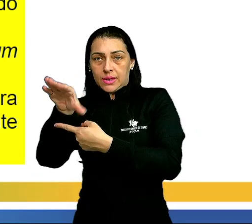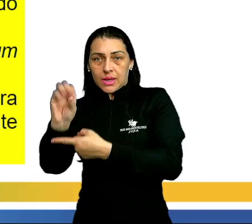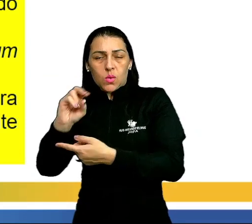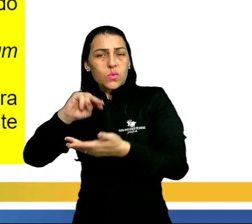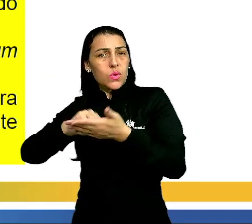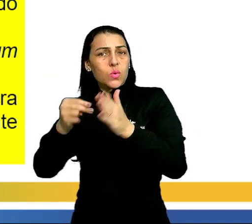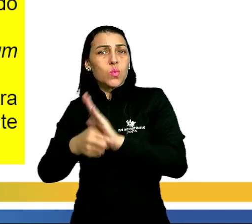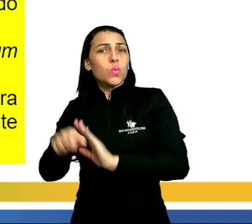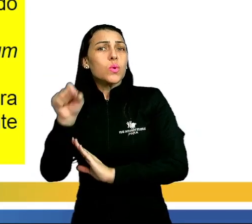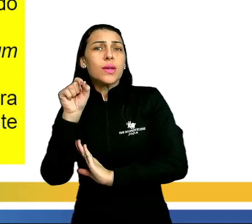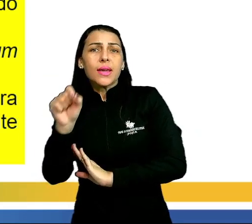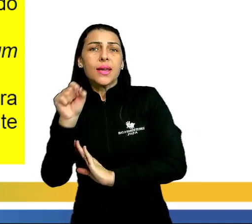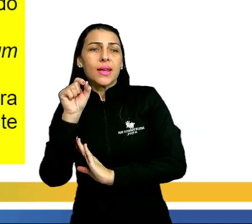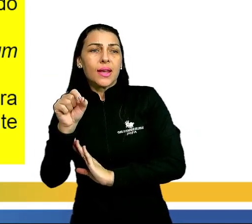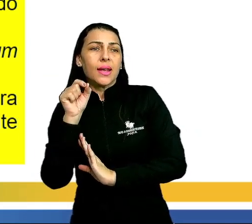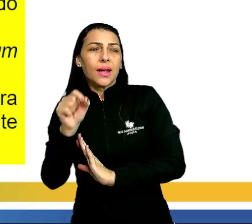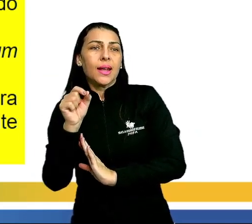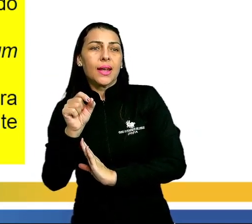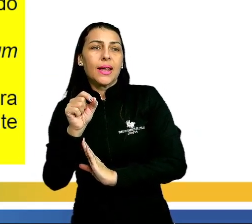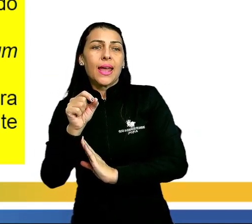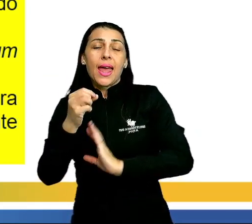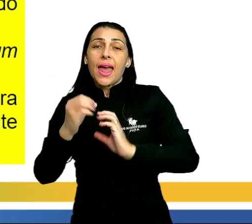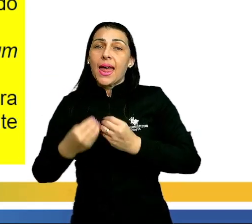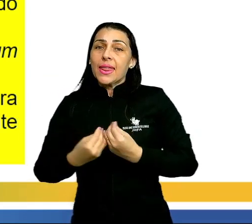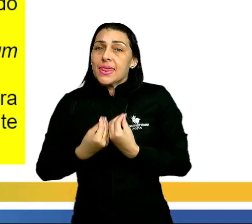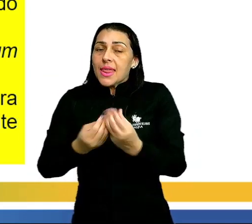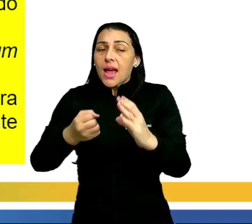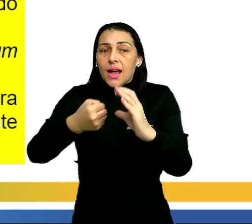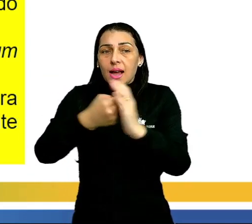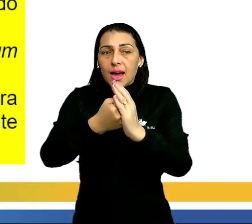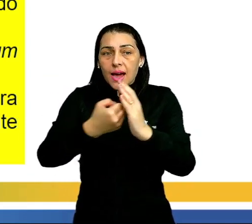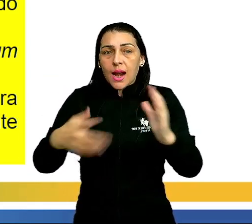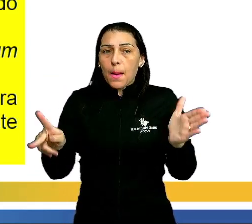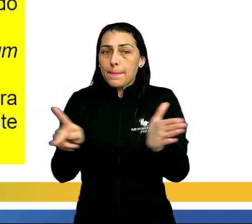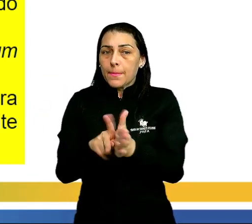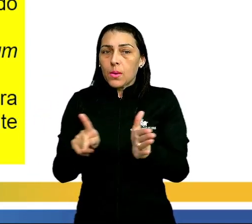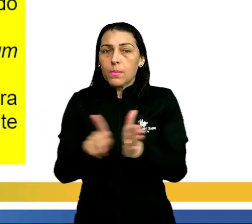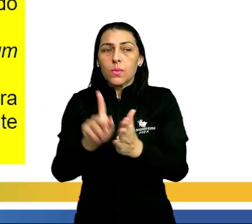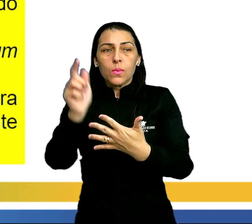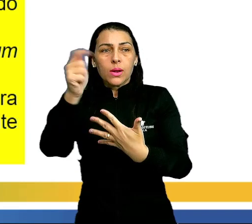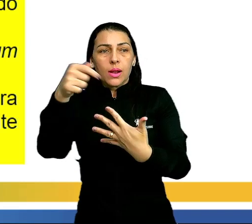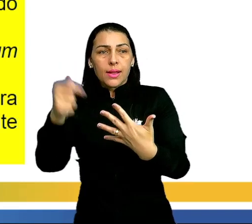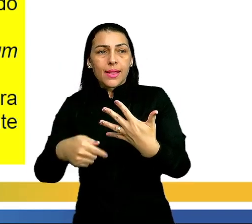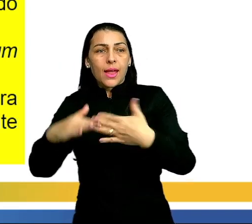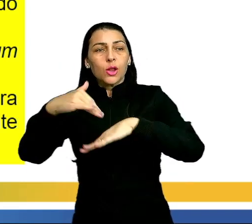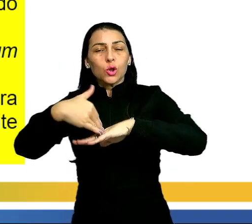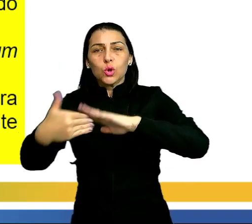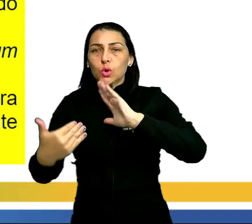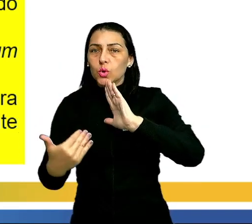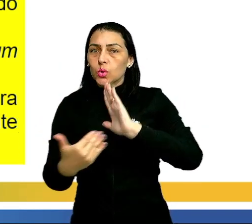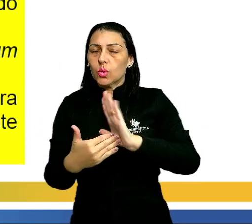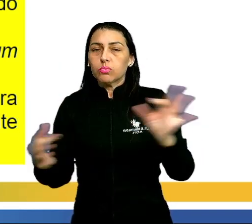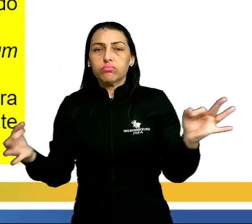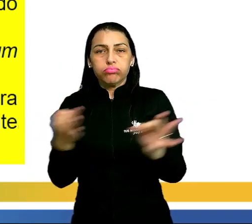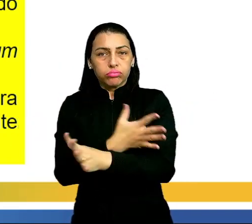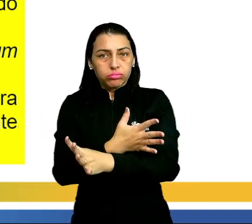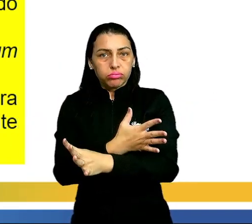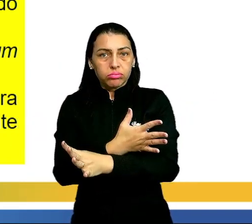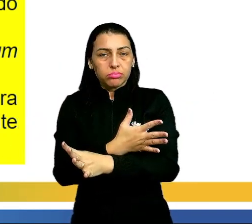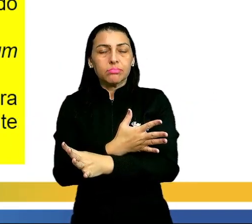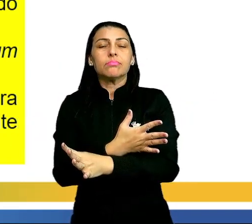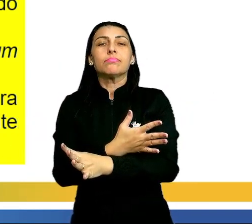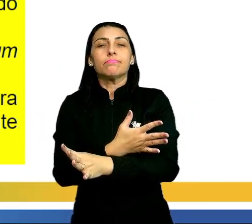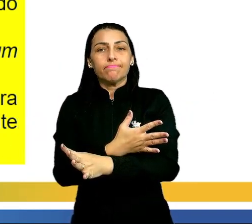Então, consiste em quê? Consiste em atribuir características próprias de um elemento ao